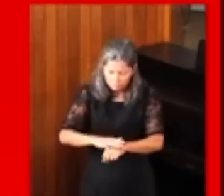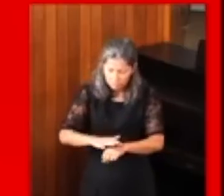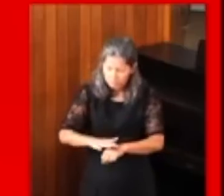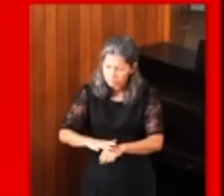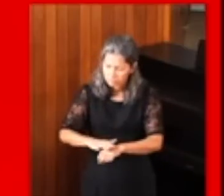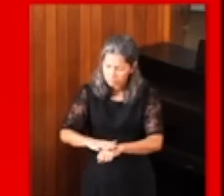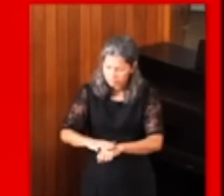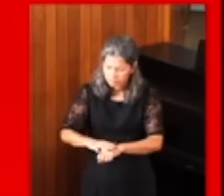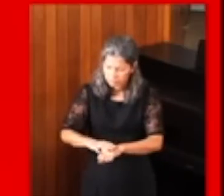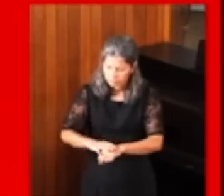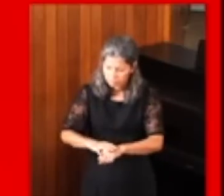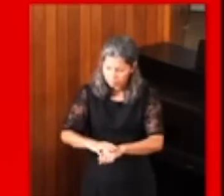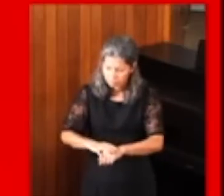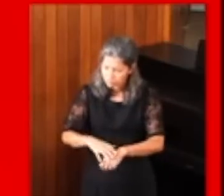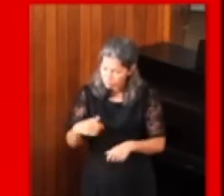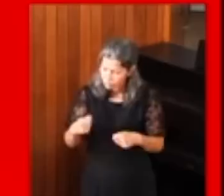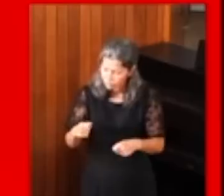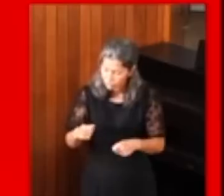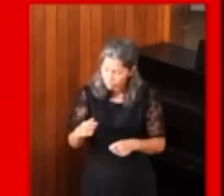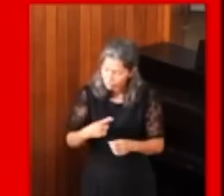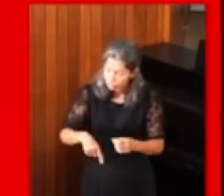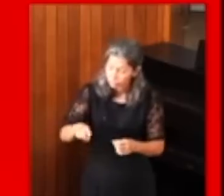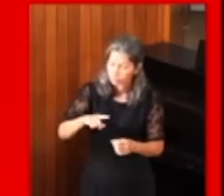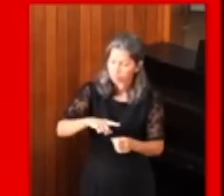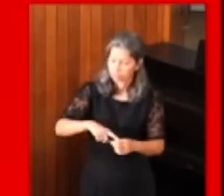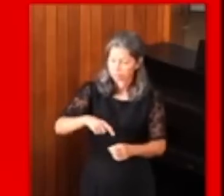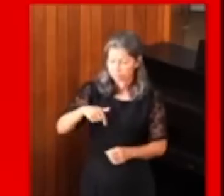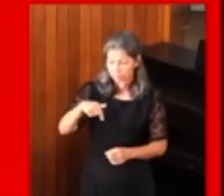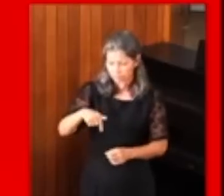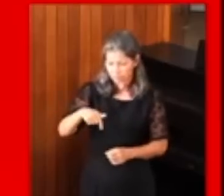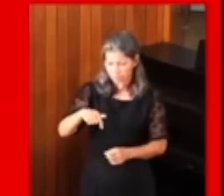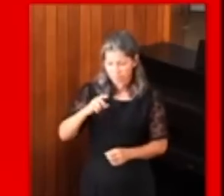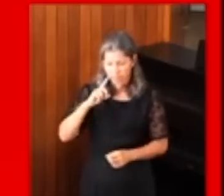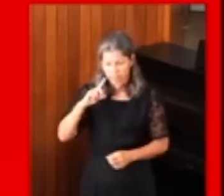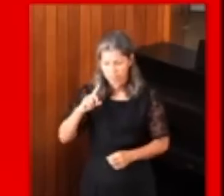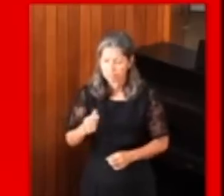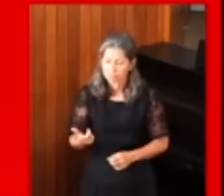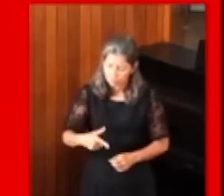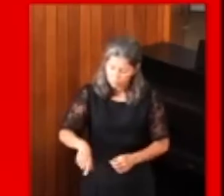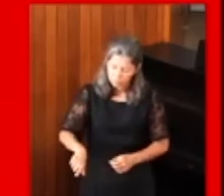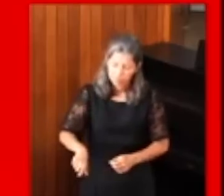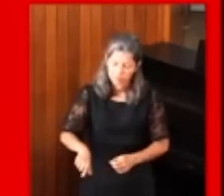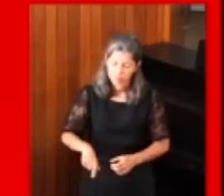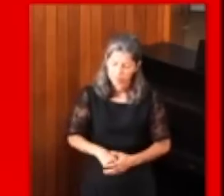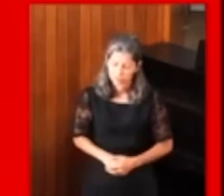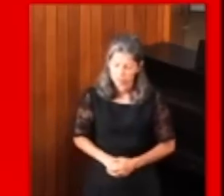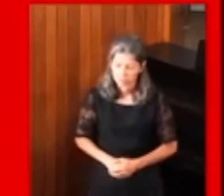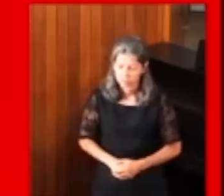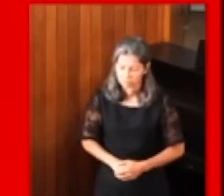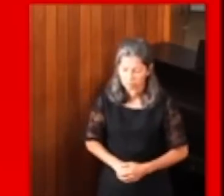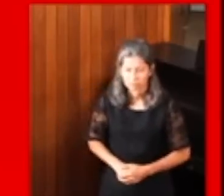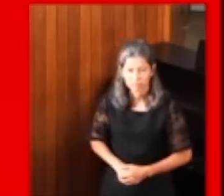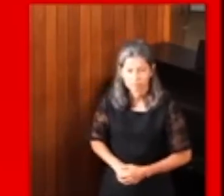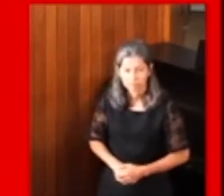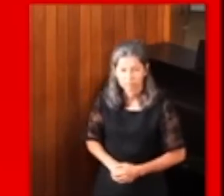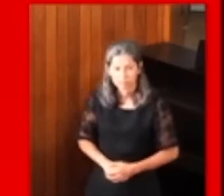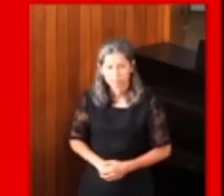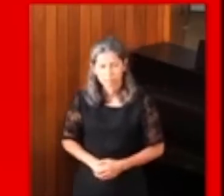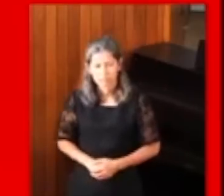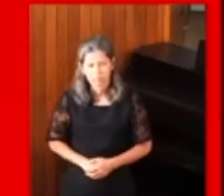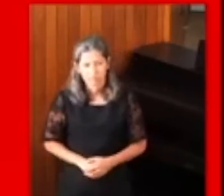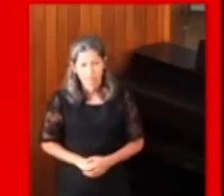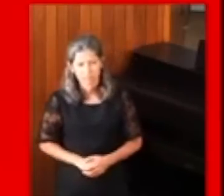as ideias que nasceram lá continuam no nosso planeta. Todas as ideias revolucionárias, as ideias progressistas,